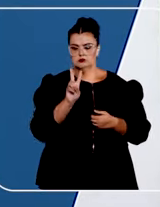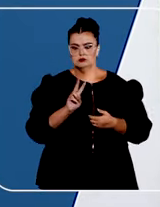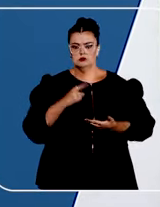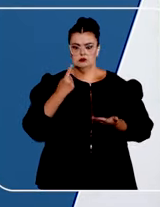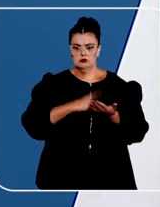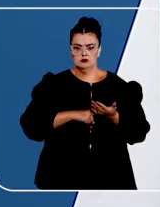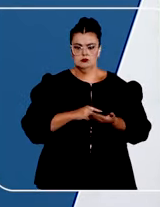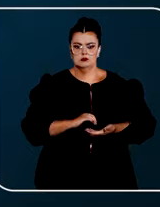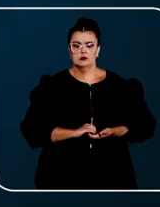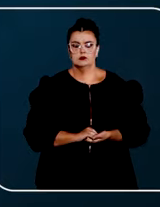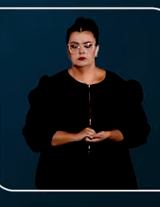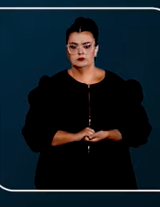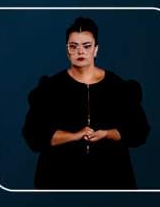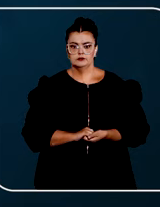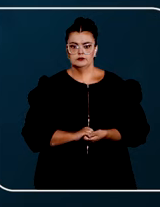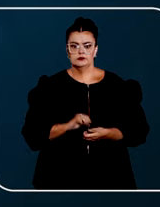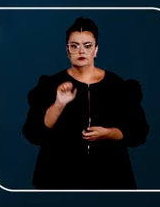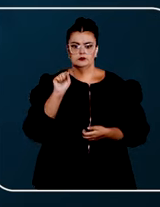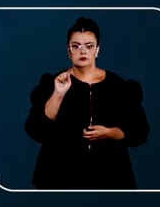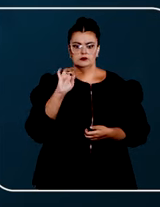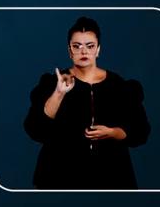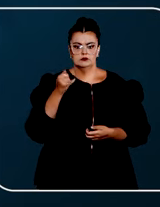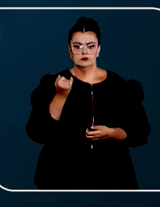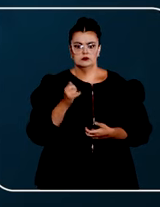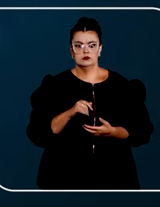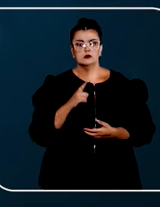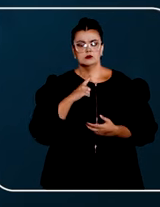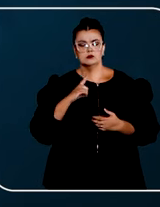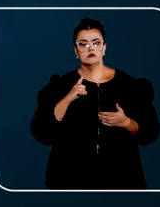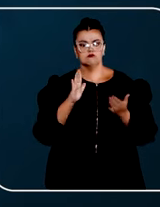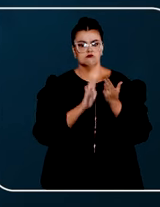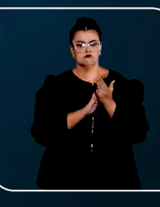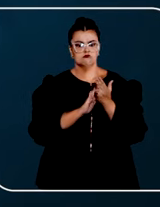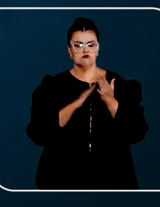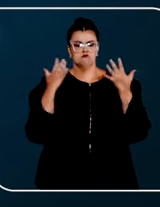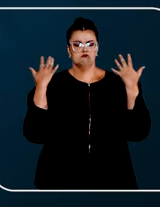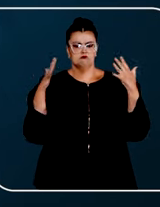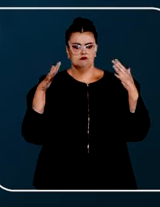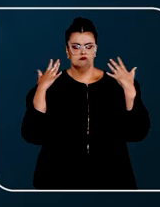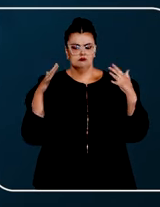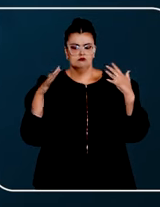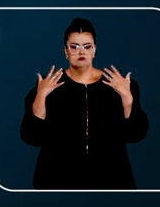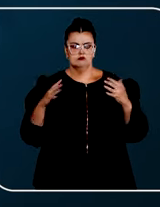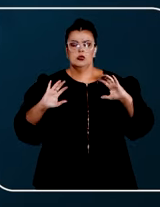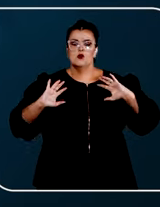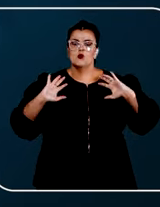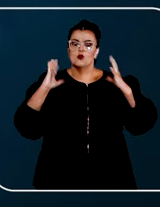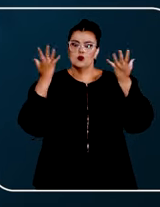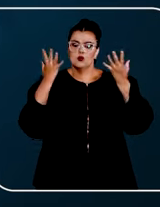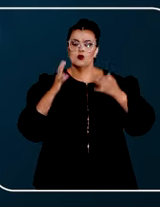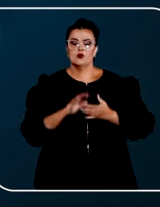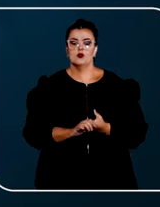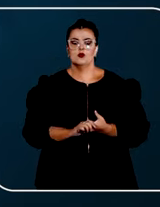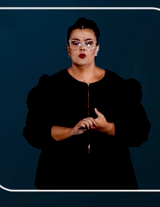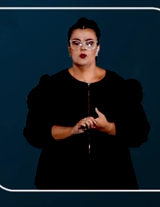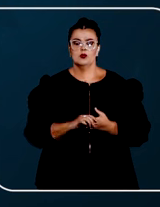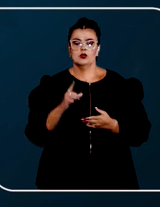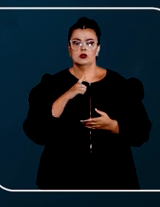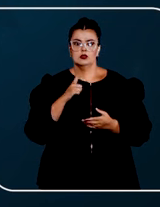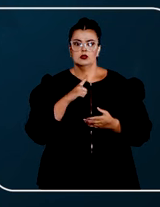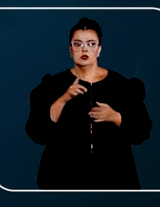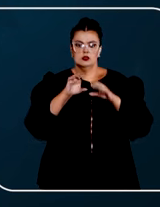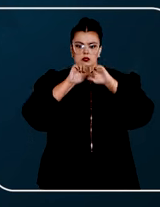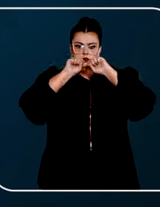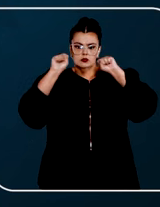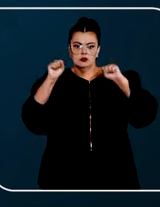marcar na sua agenda o STJ está de aniversário e como parte das comemorações o tribunal inaugura